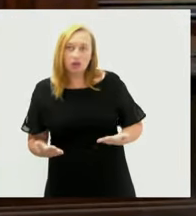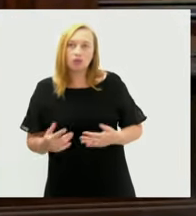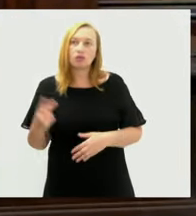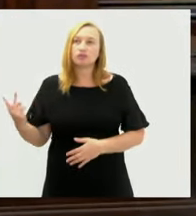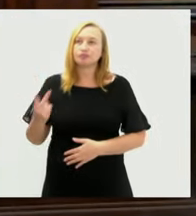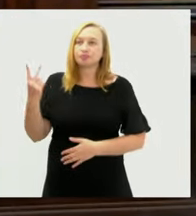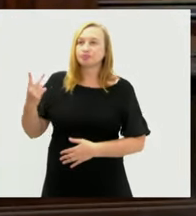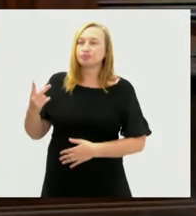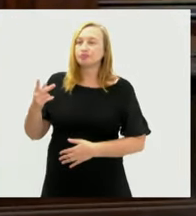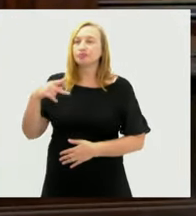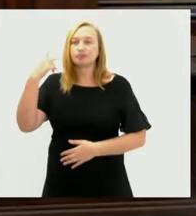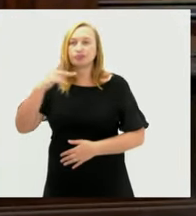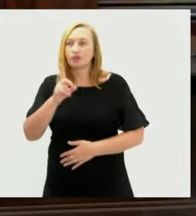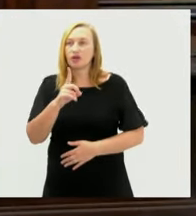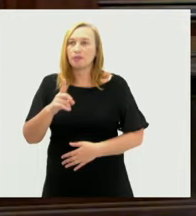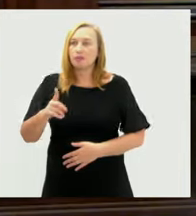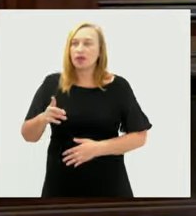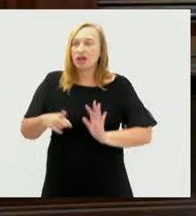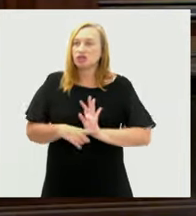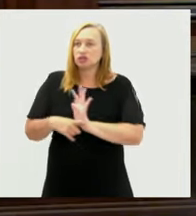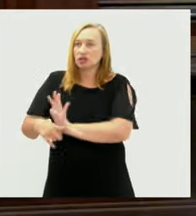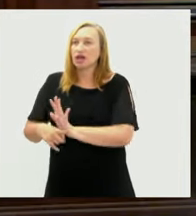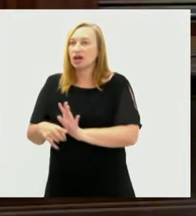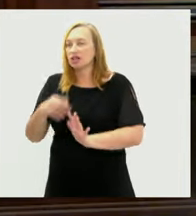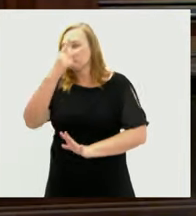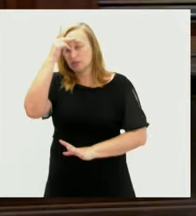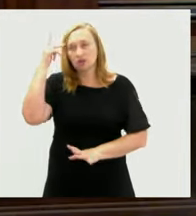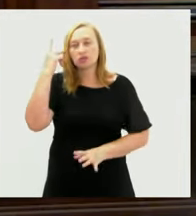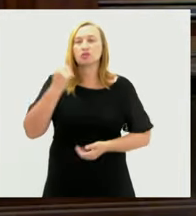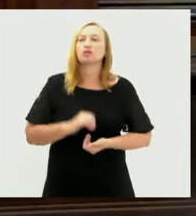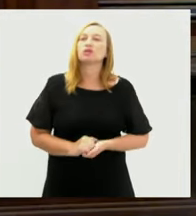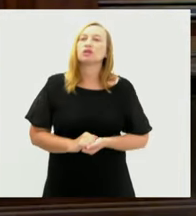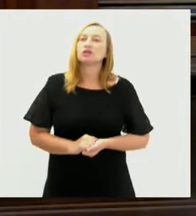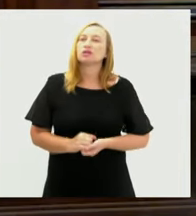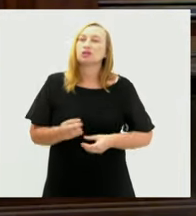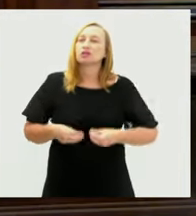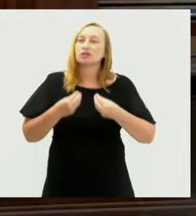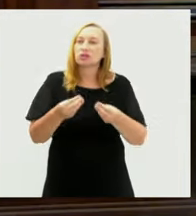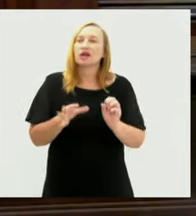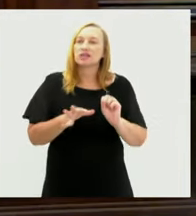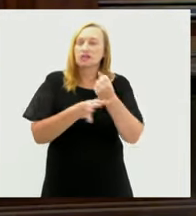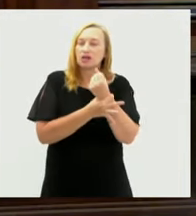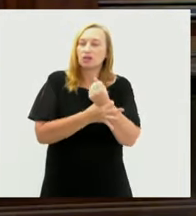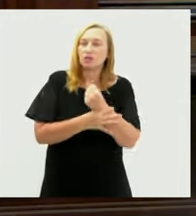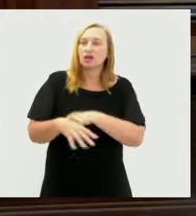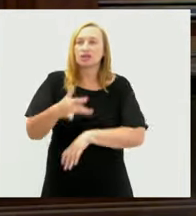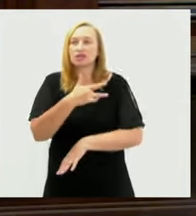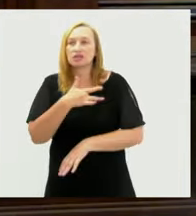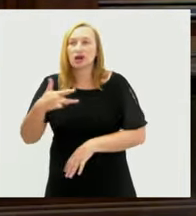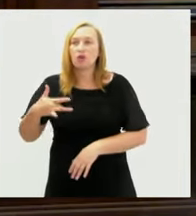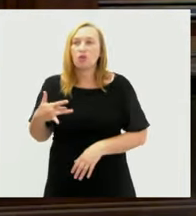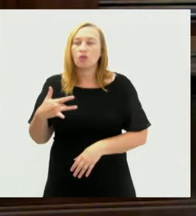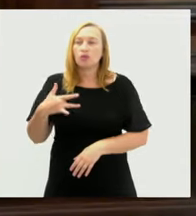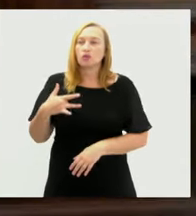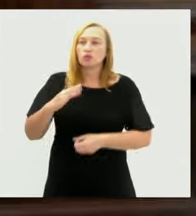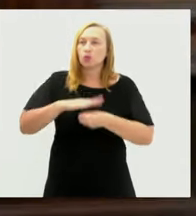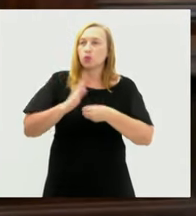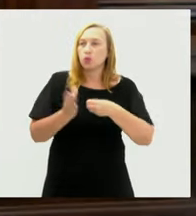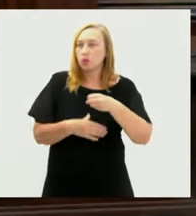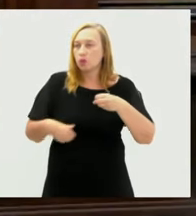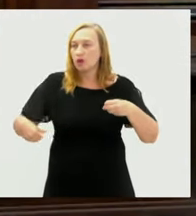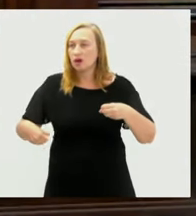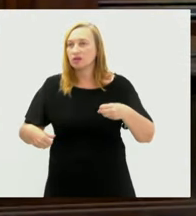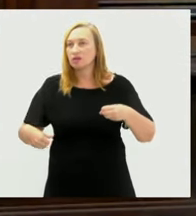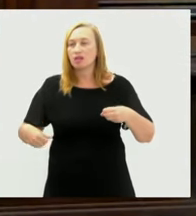não é para melhorar a vida das pessoas, não é para garantir educação, saúde, saneamento básico, muito menos. É